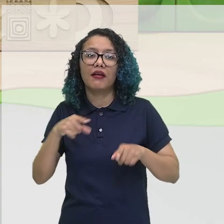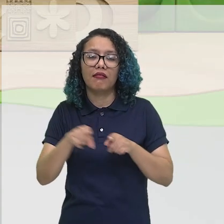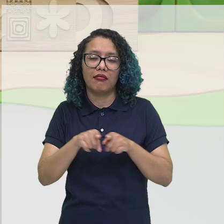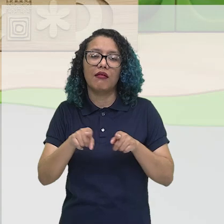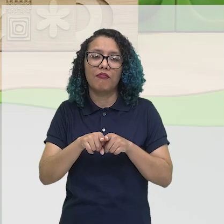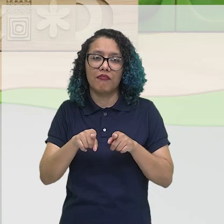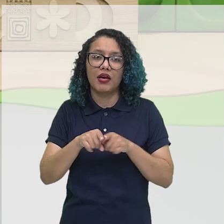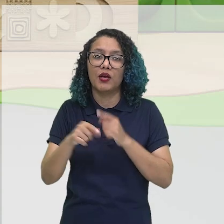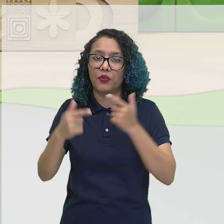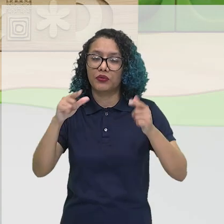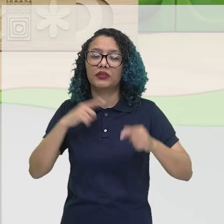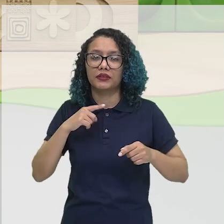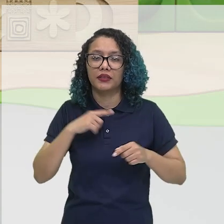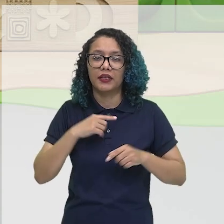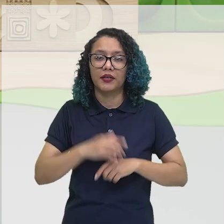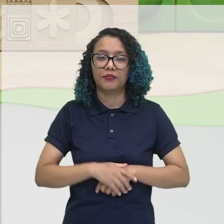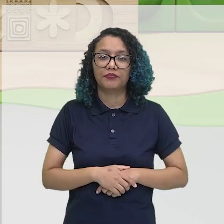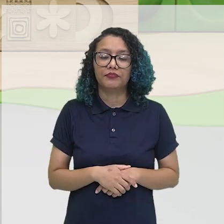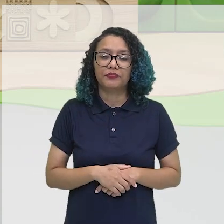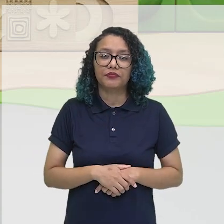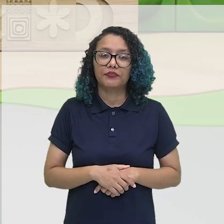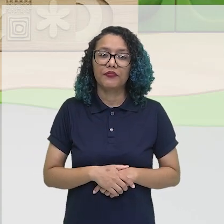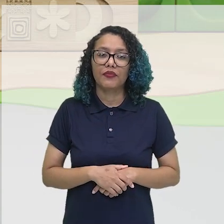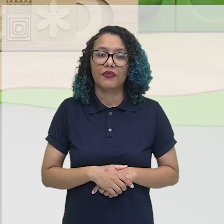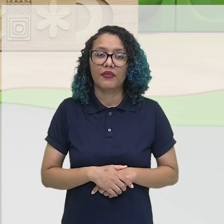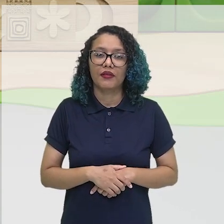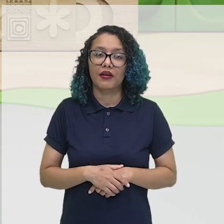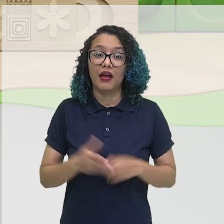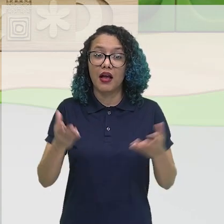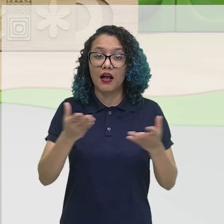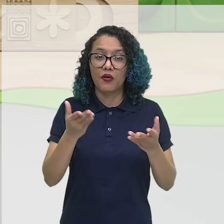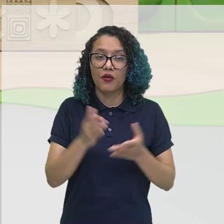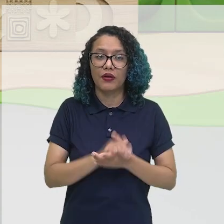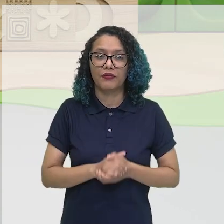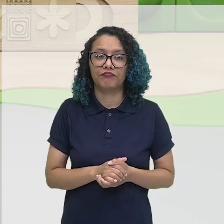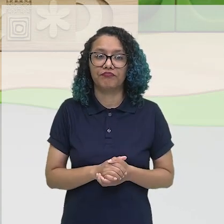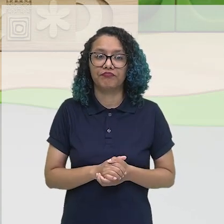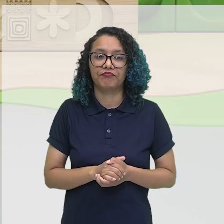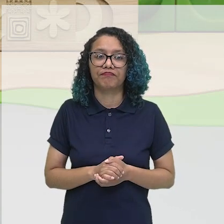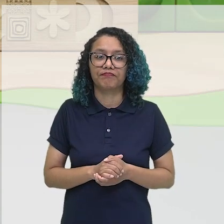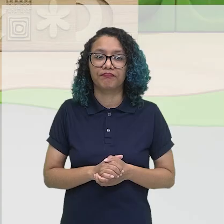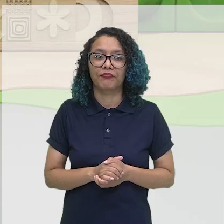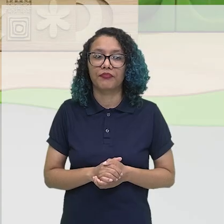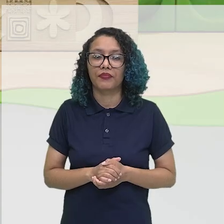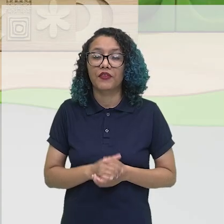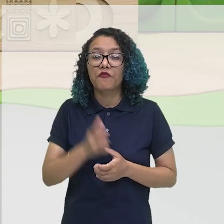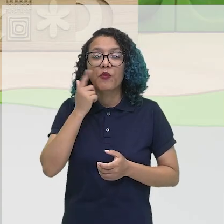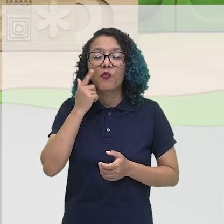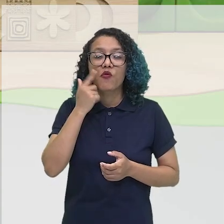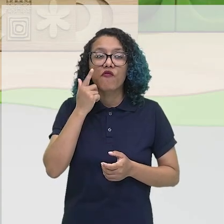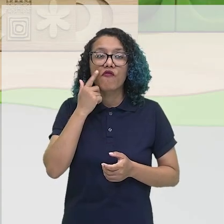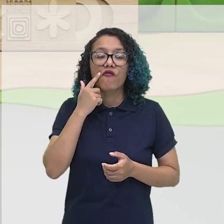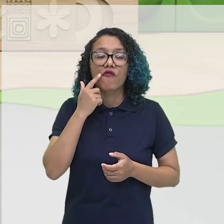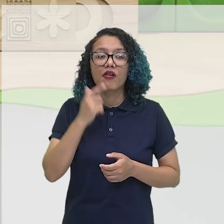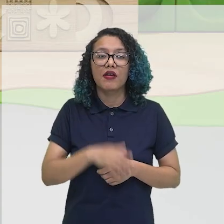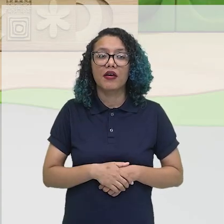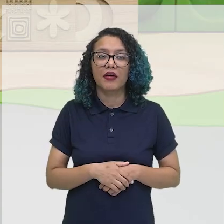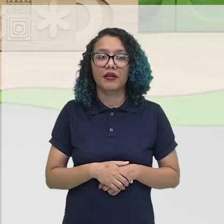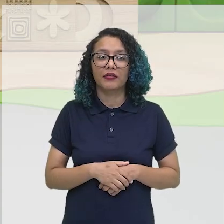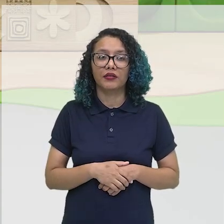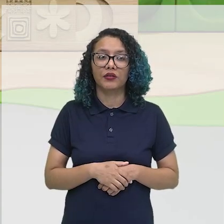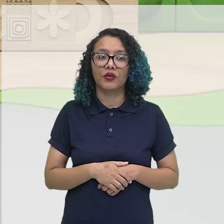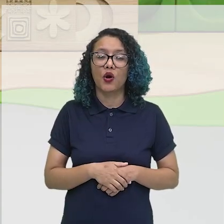bacia amazônica, certo? E agora nós vamos fazer um passeio para identificar a